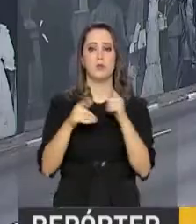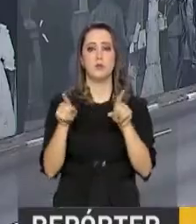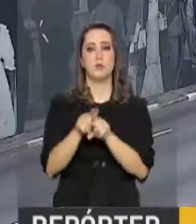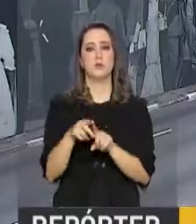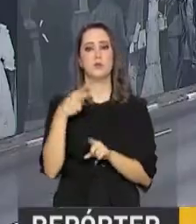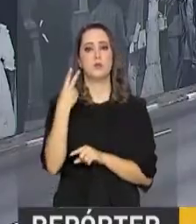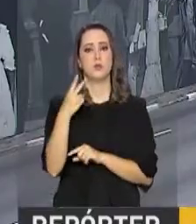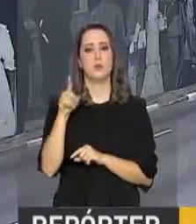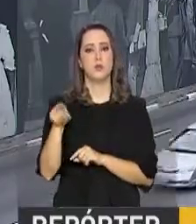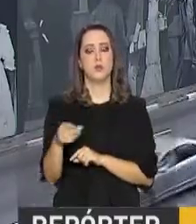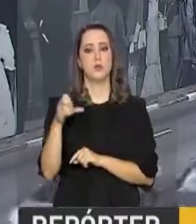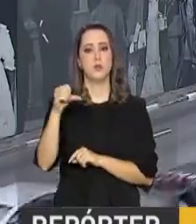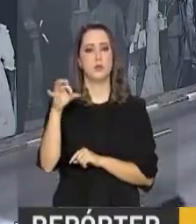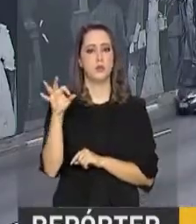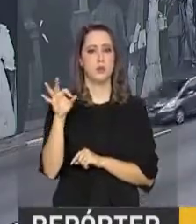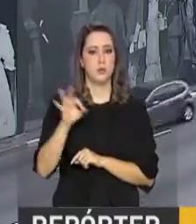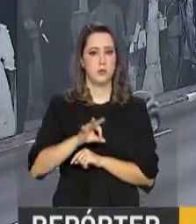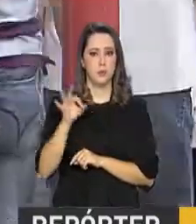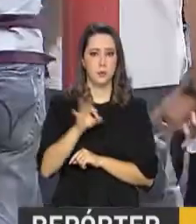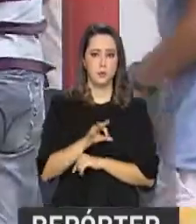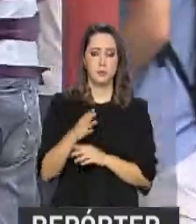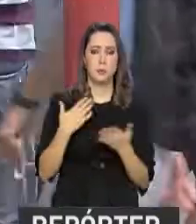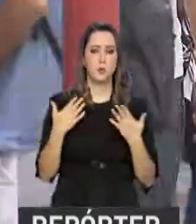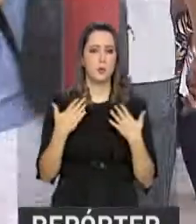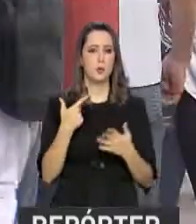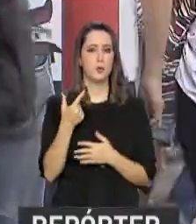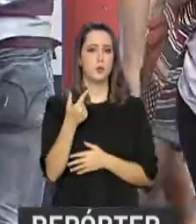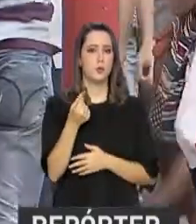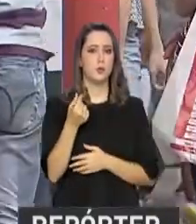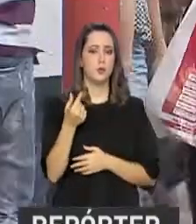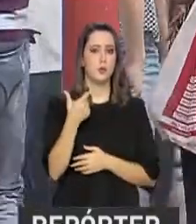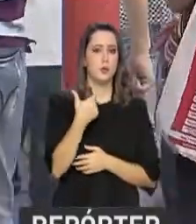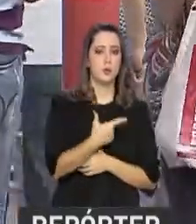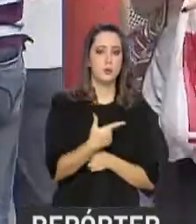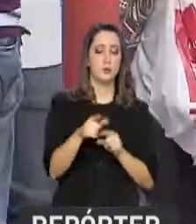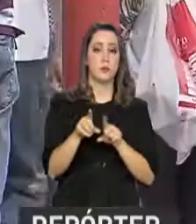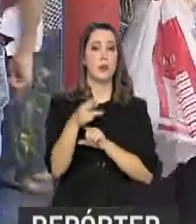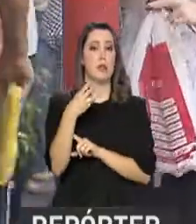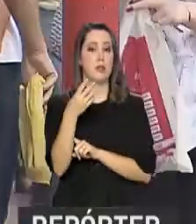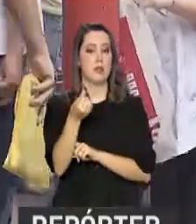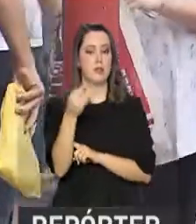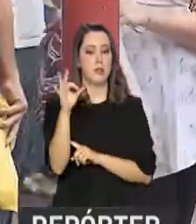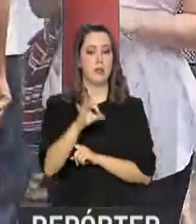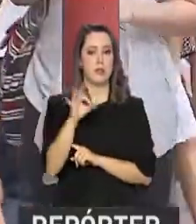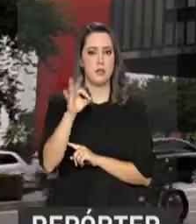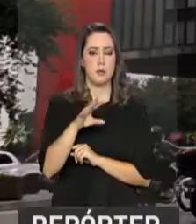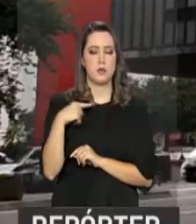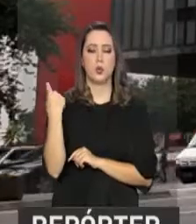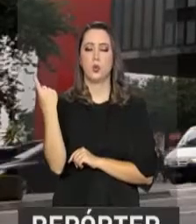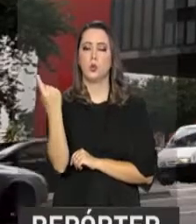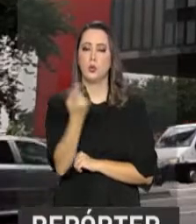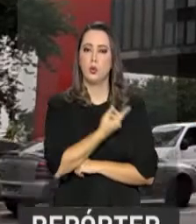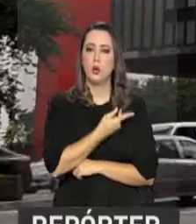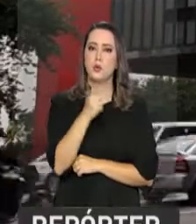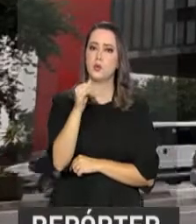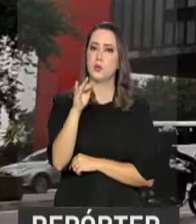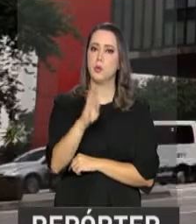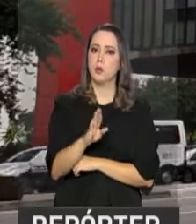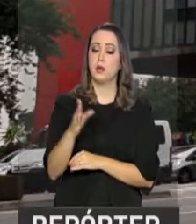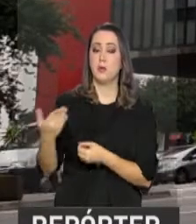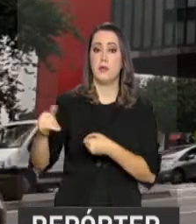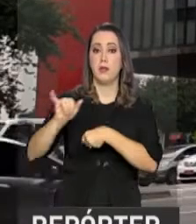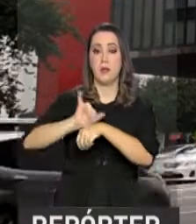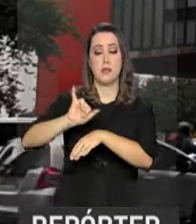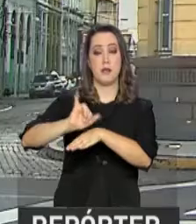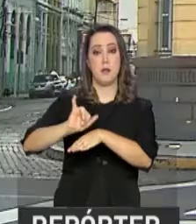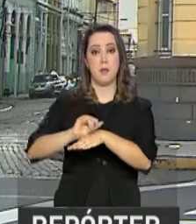de 2,9 pontos percentuais em 2002 cerca de 36% do pib brasileiro vinha das capitais